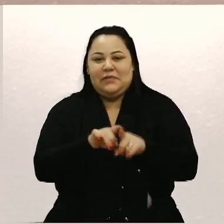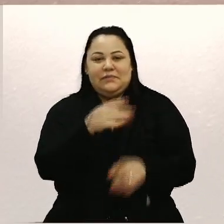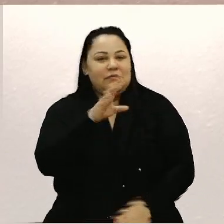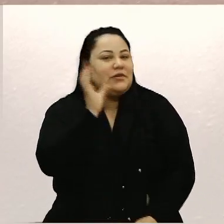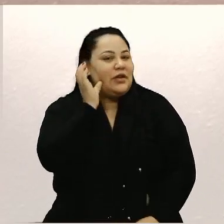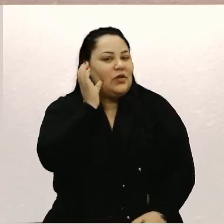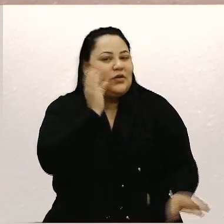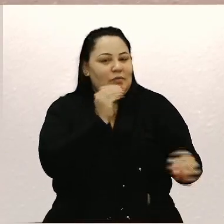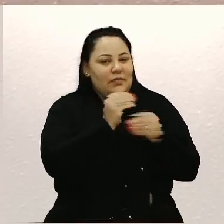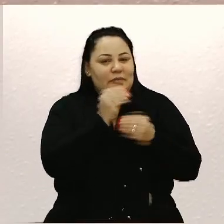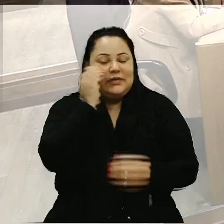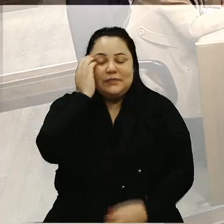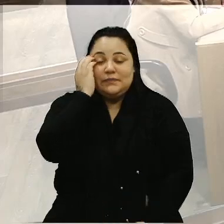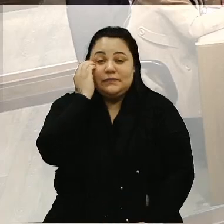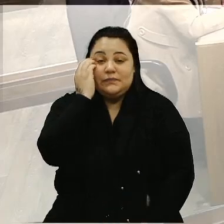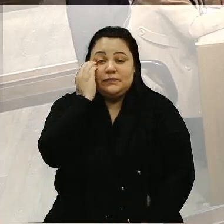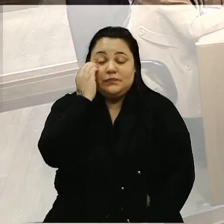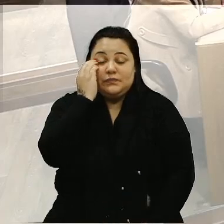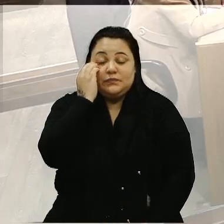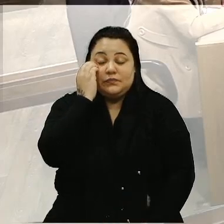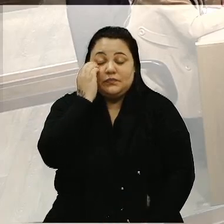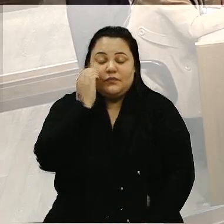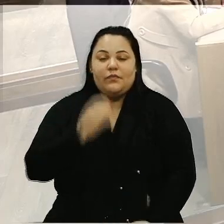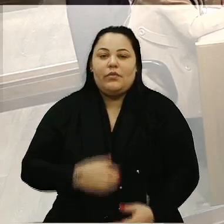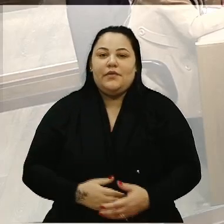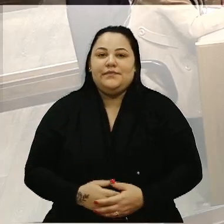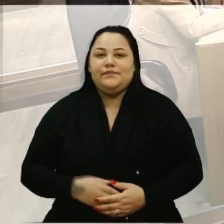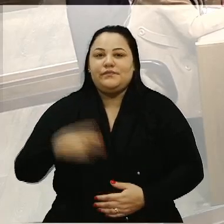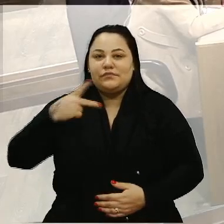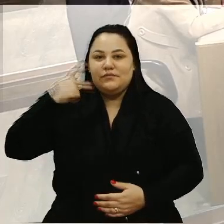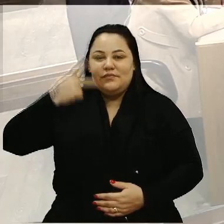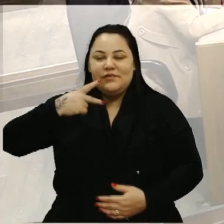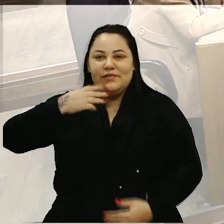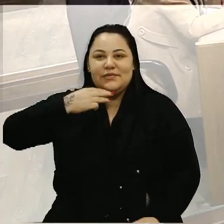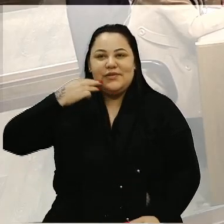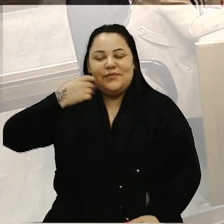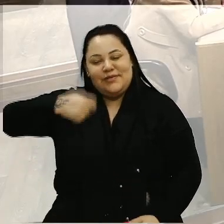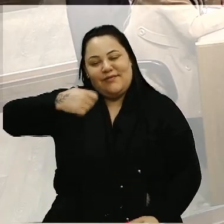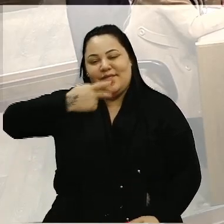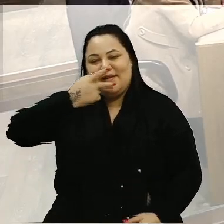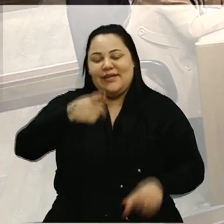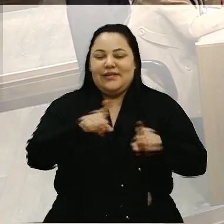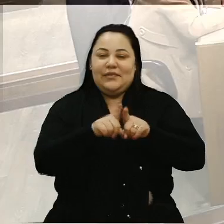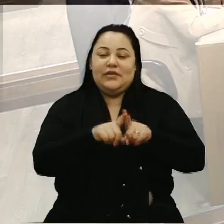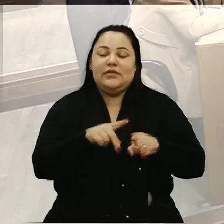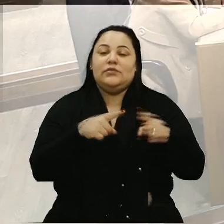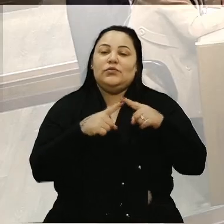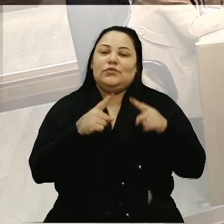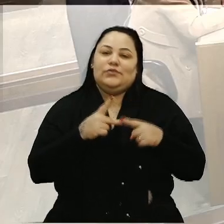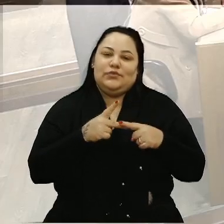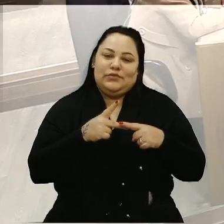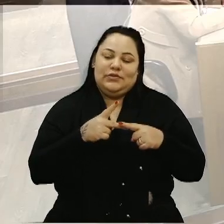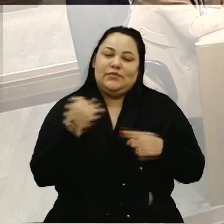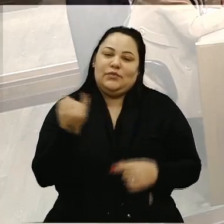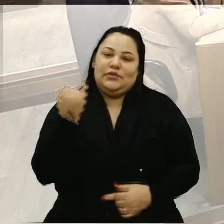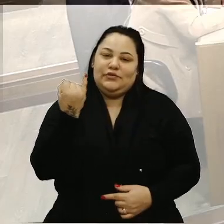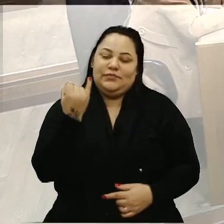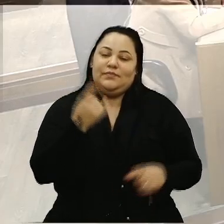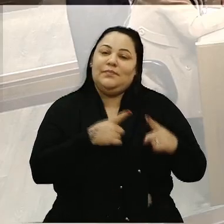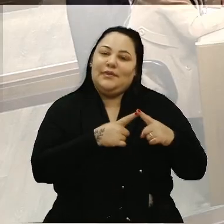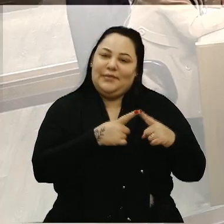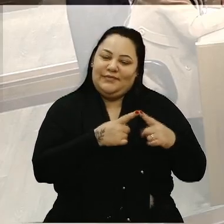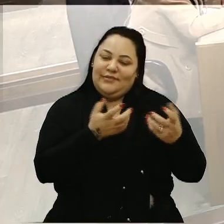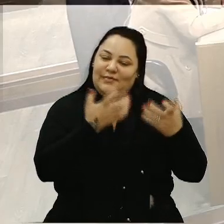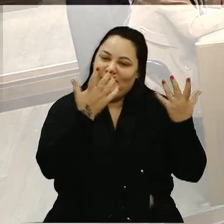parte. Vereadora Marisol, eu não poderia deixar de me manifestar mais uma vez, e 2 pontos importantes. Primeiro, parabenizar a senhora e dizer